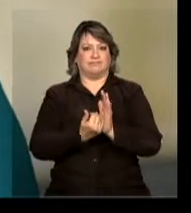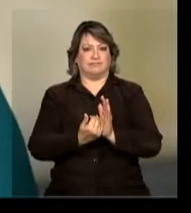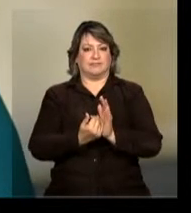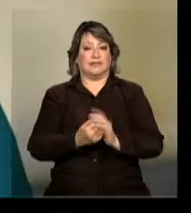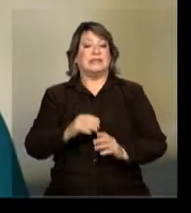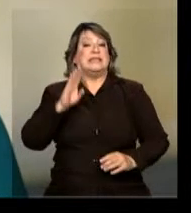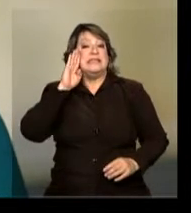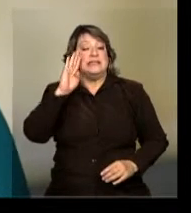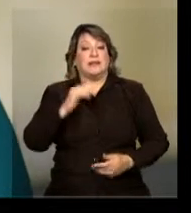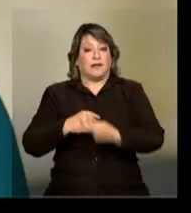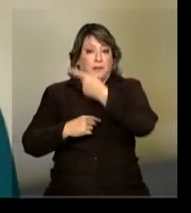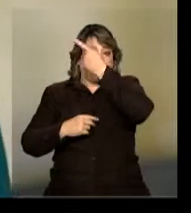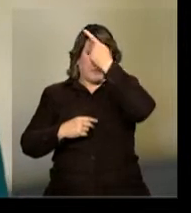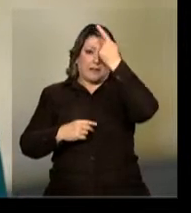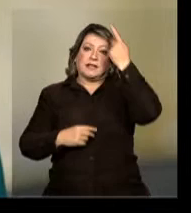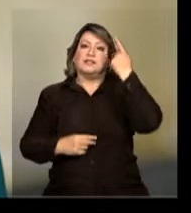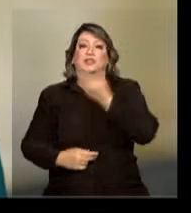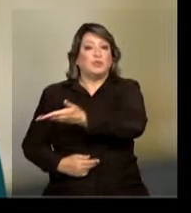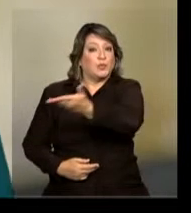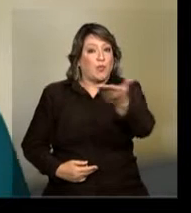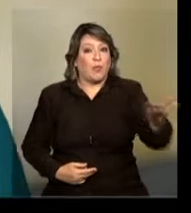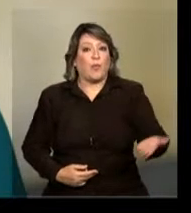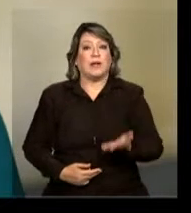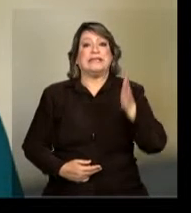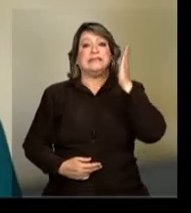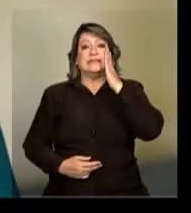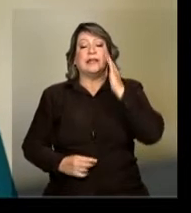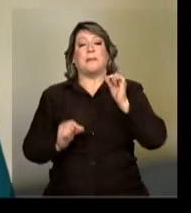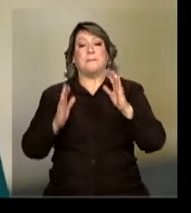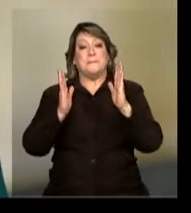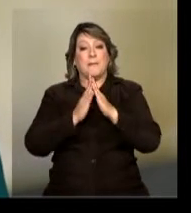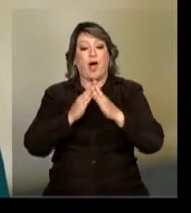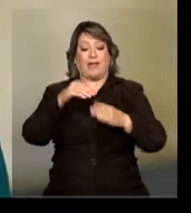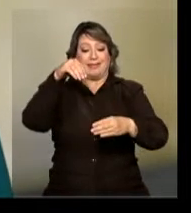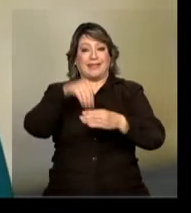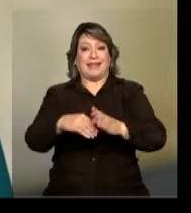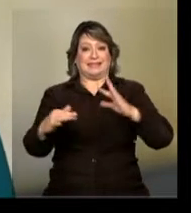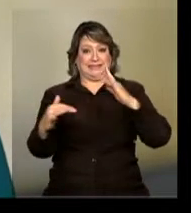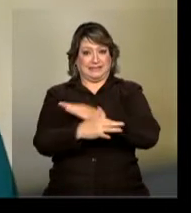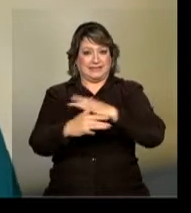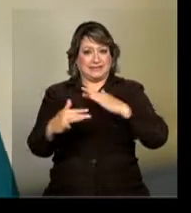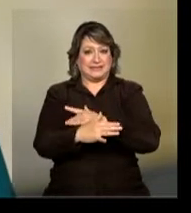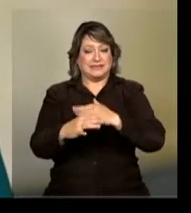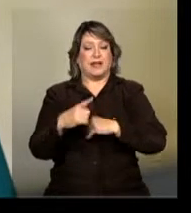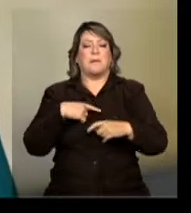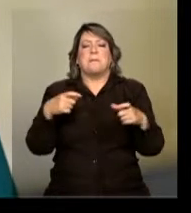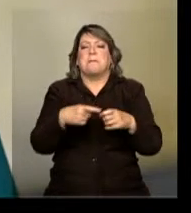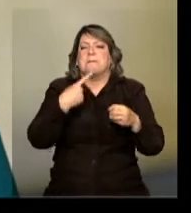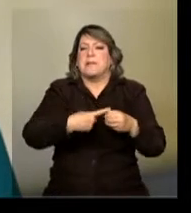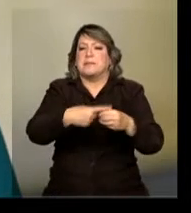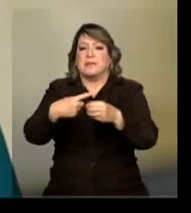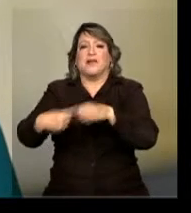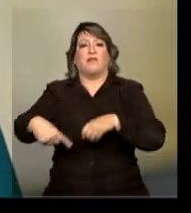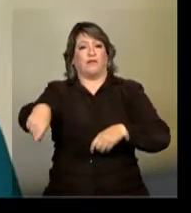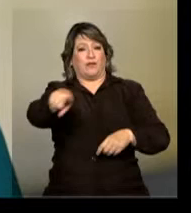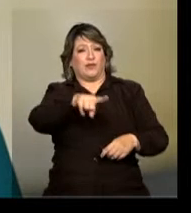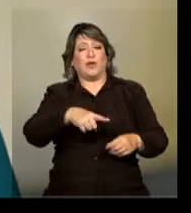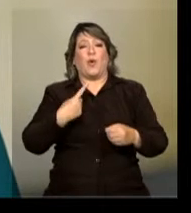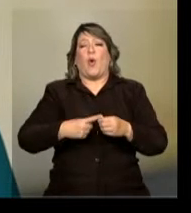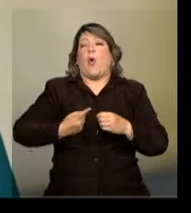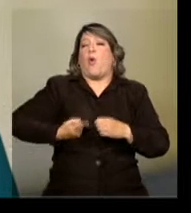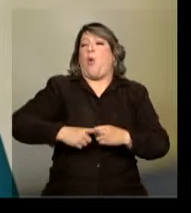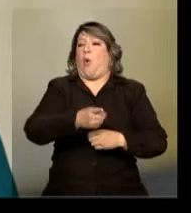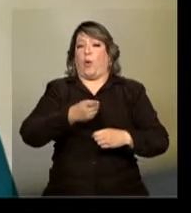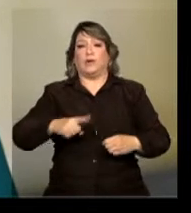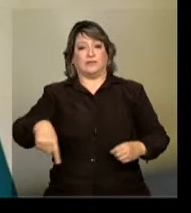especialmente você que mora na periferia das grandes cidades nos pequenos municípios e na zonas mais remotas